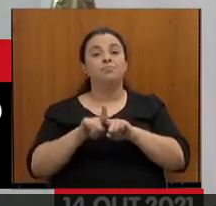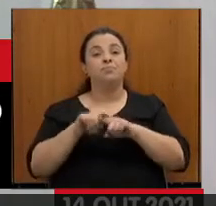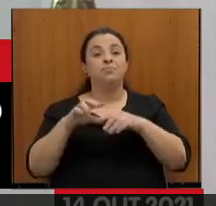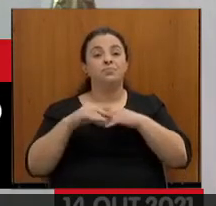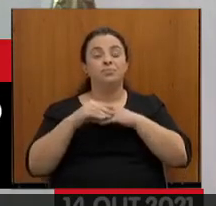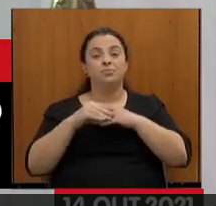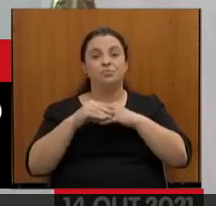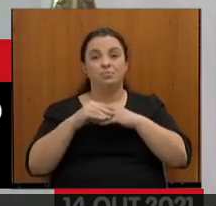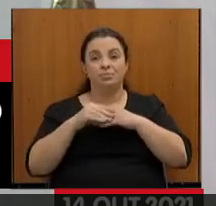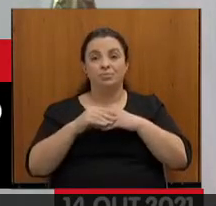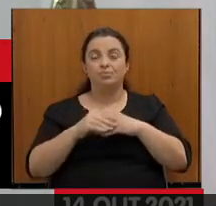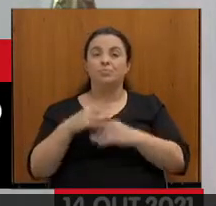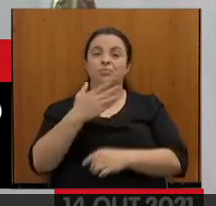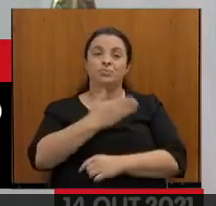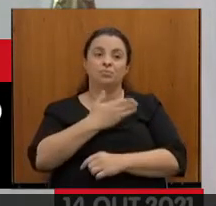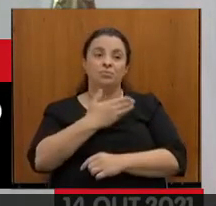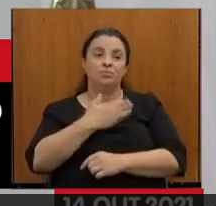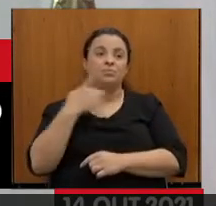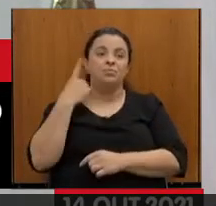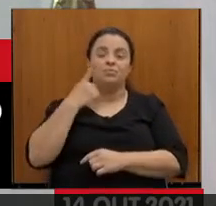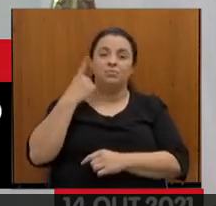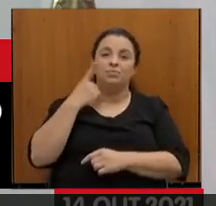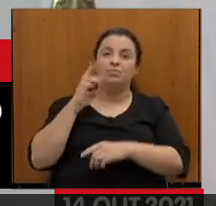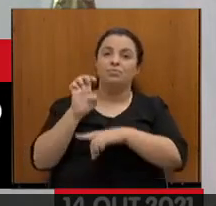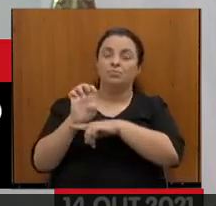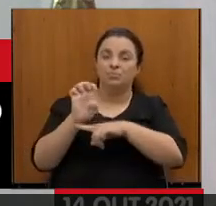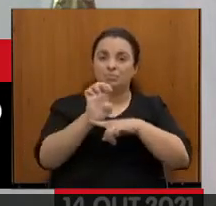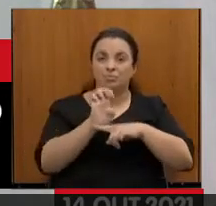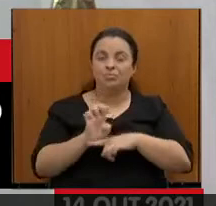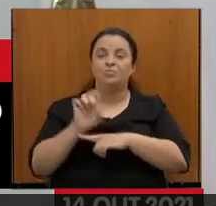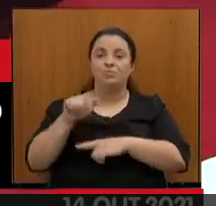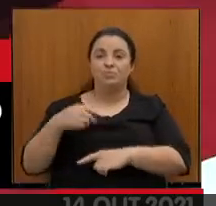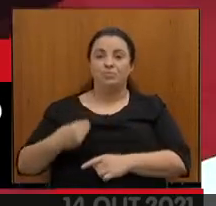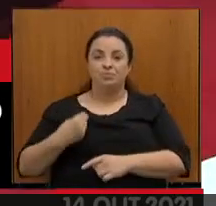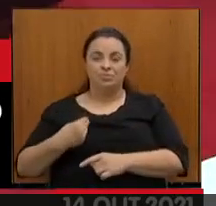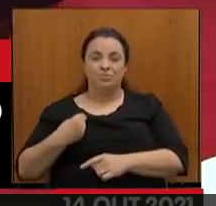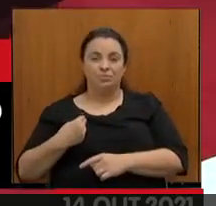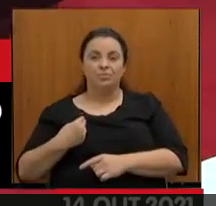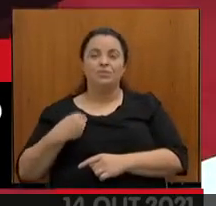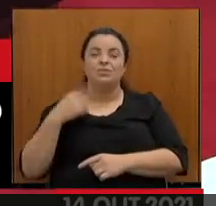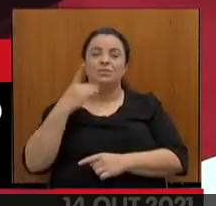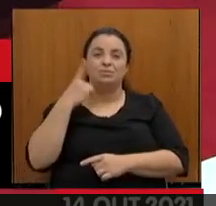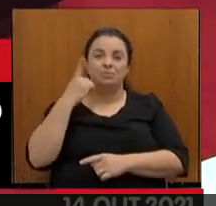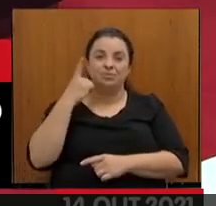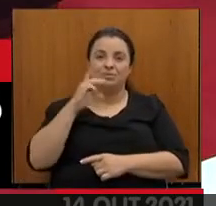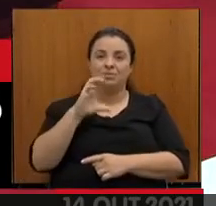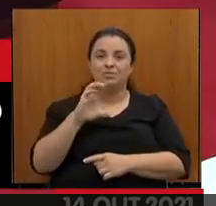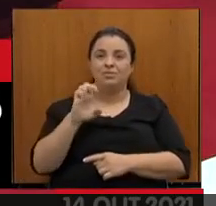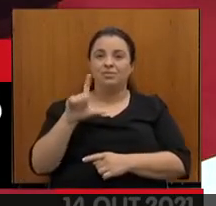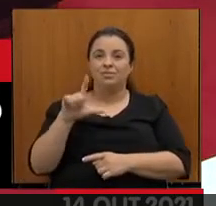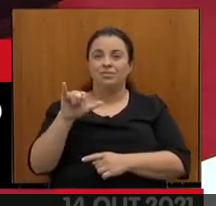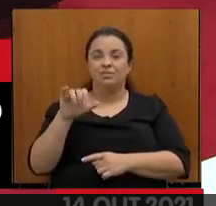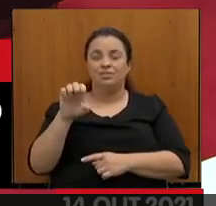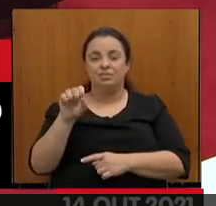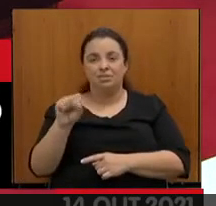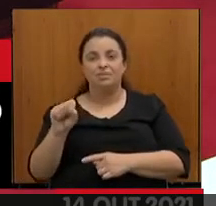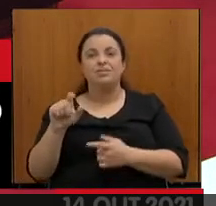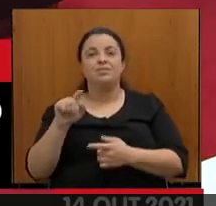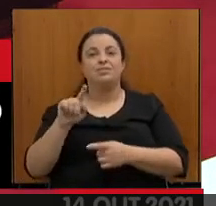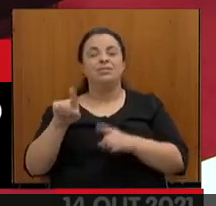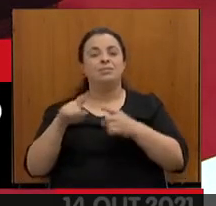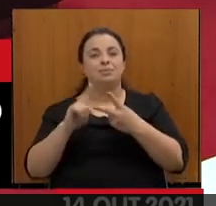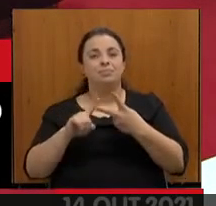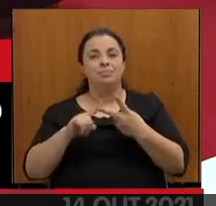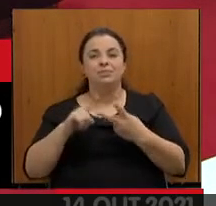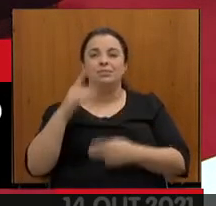os nossos colegas e colegas deputados estaduais que estiveram aqui presentes, deputada Celise, conosco aqui no plenário, deputada Beatriz, deputado